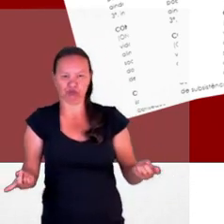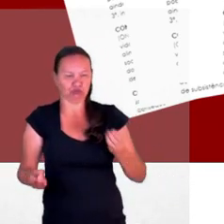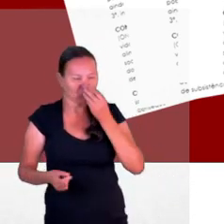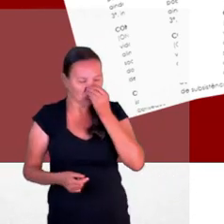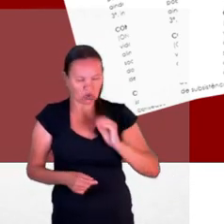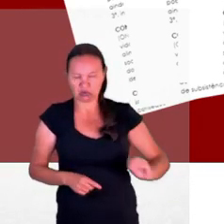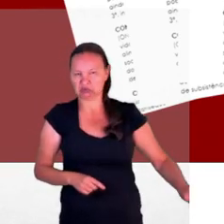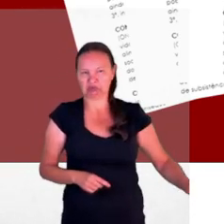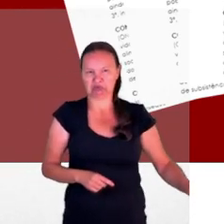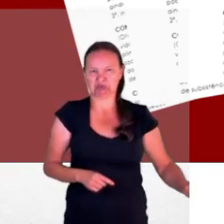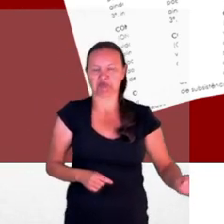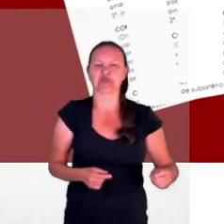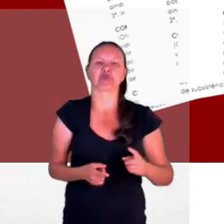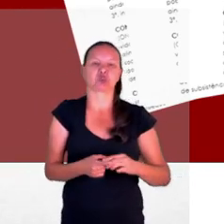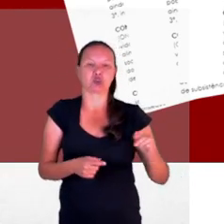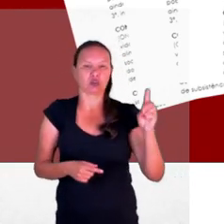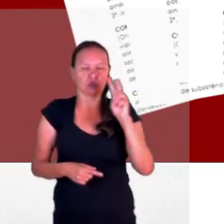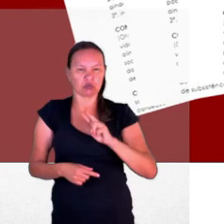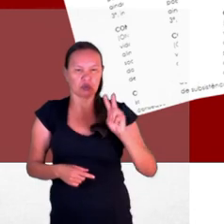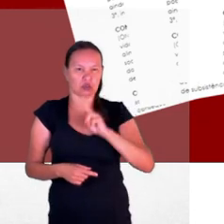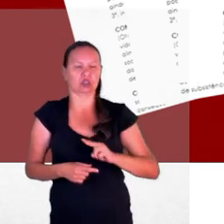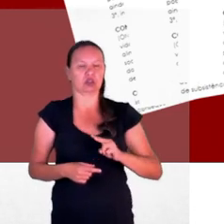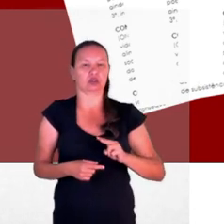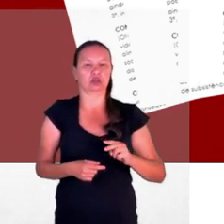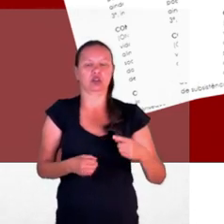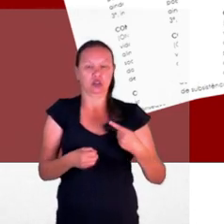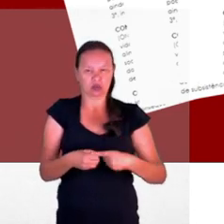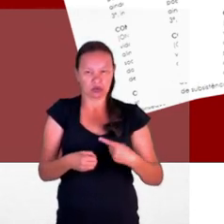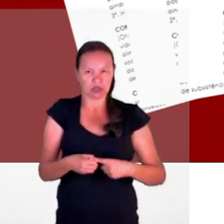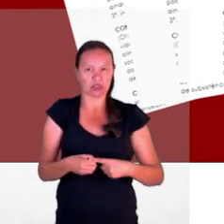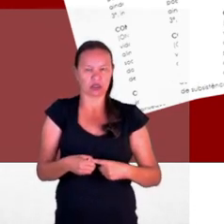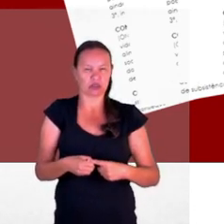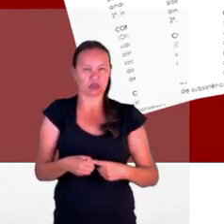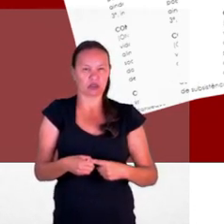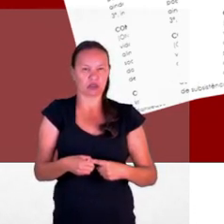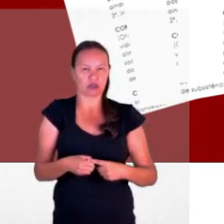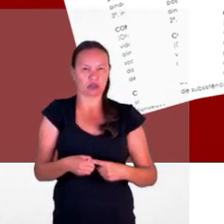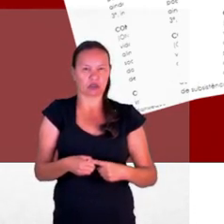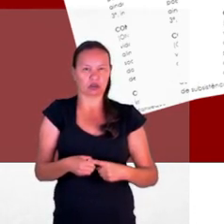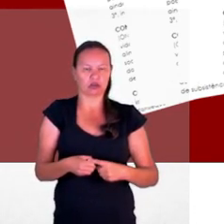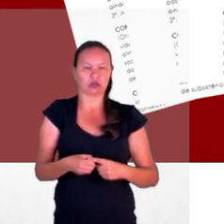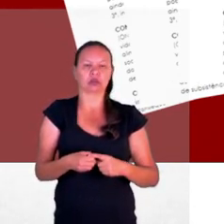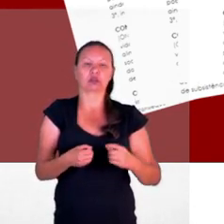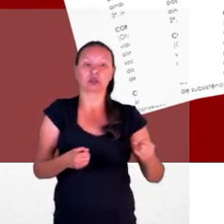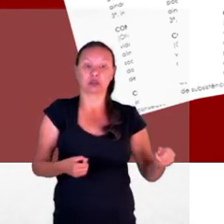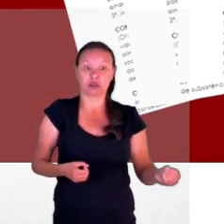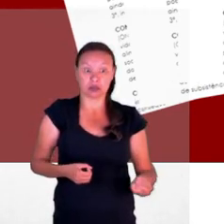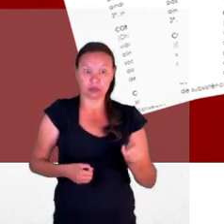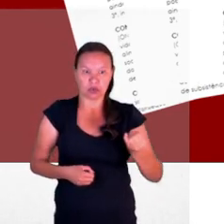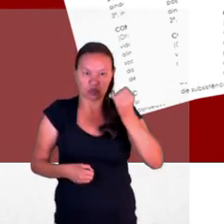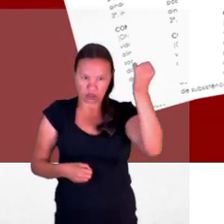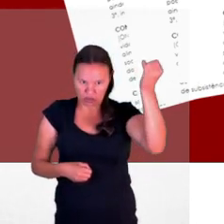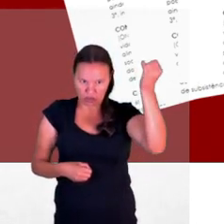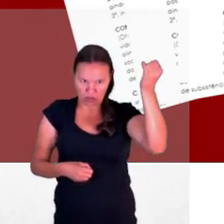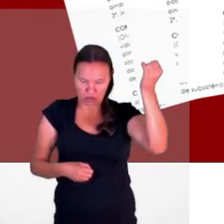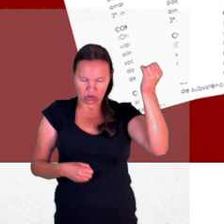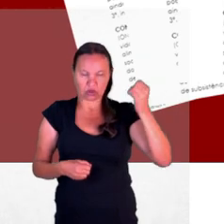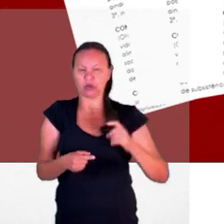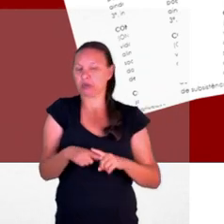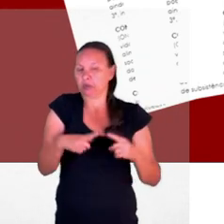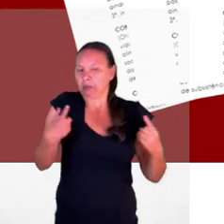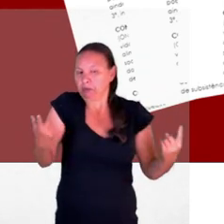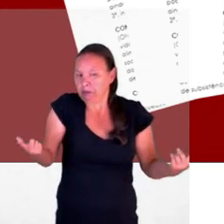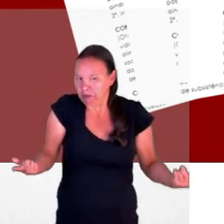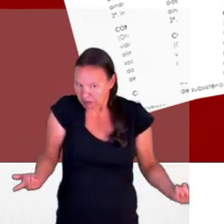que uma instituição com essa vocação eh simplesmente esteja inerte